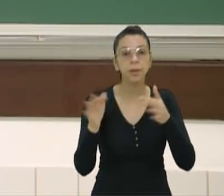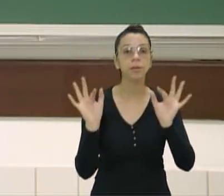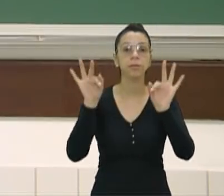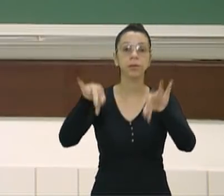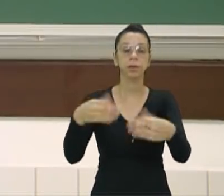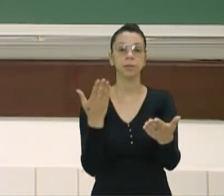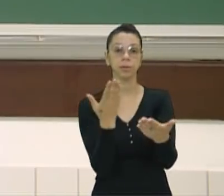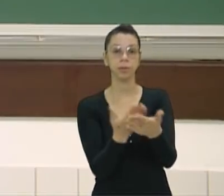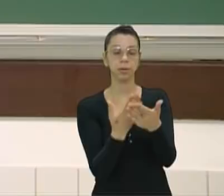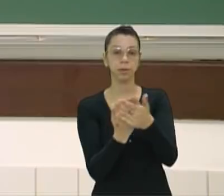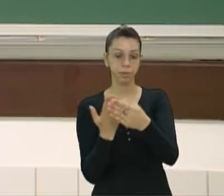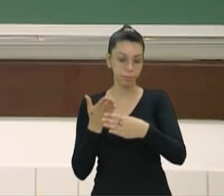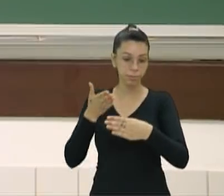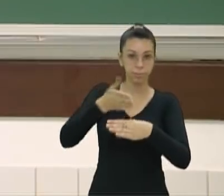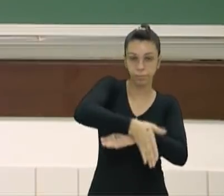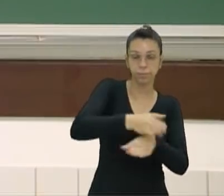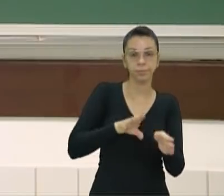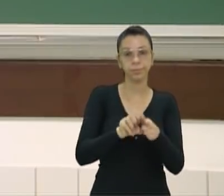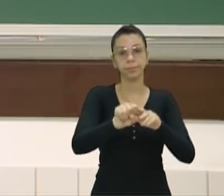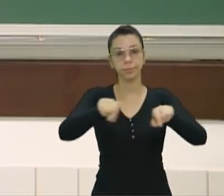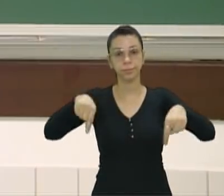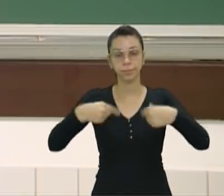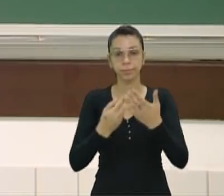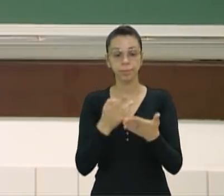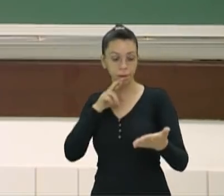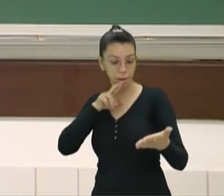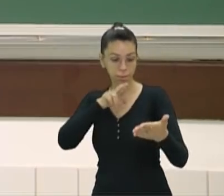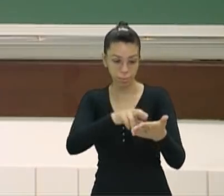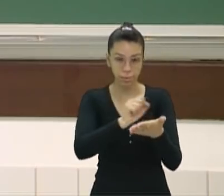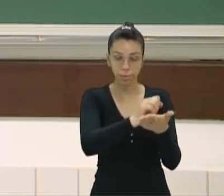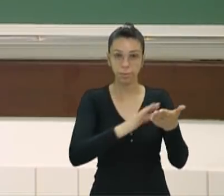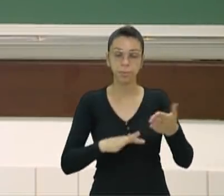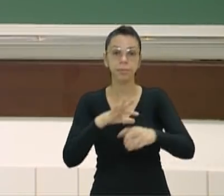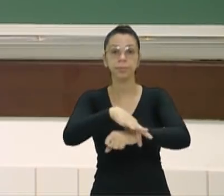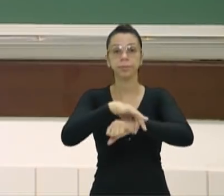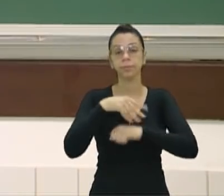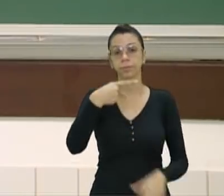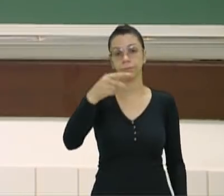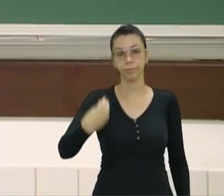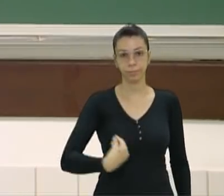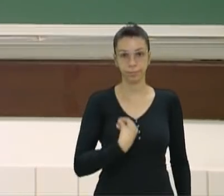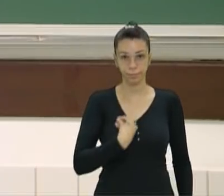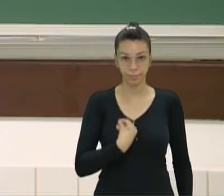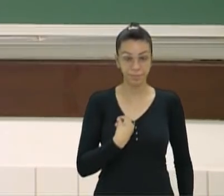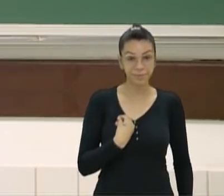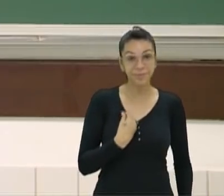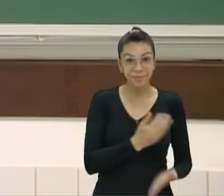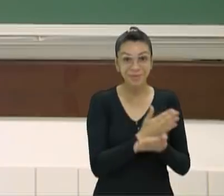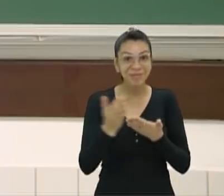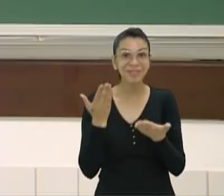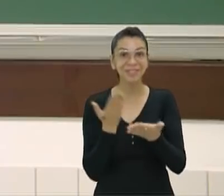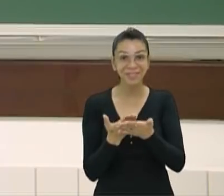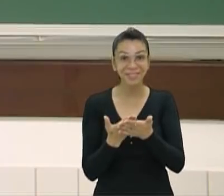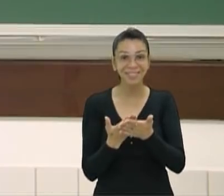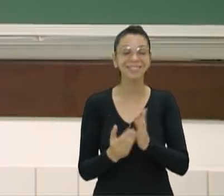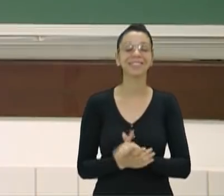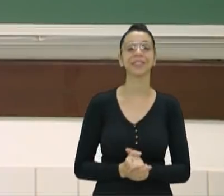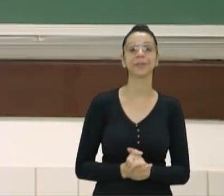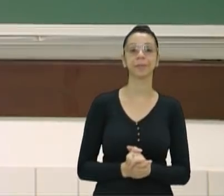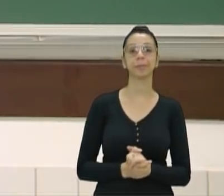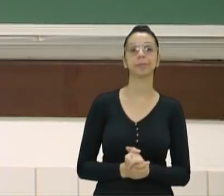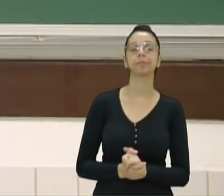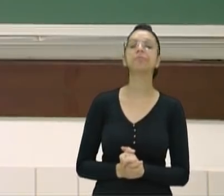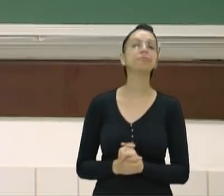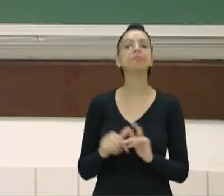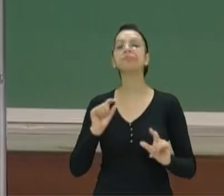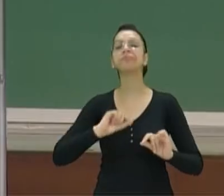ao Classroom e faça os exercícios que estão lá para garantir a sua presença. Então, vamos à aula de hoje? O que